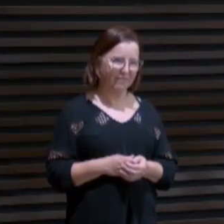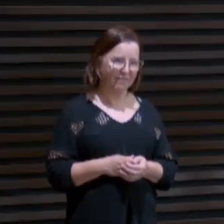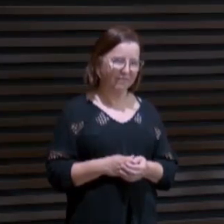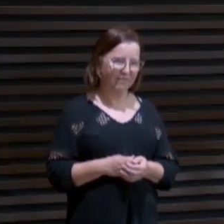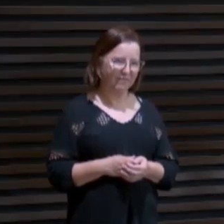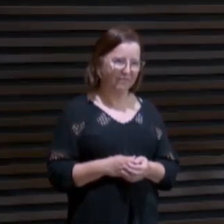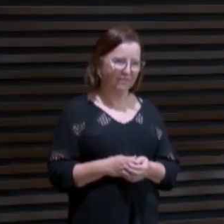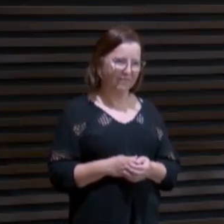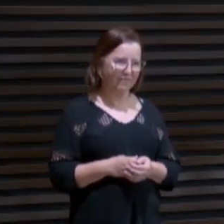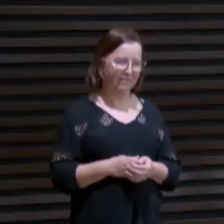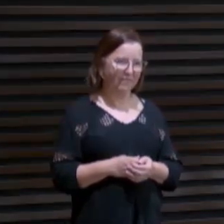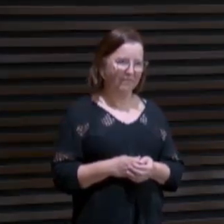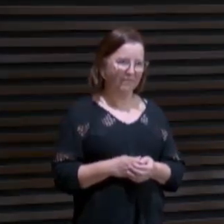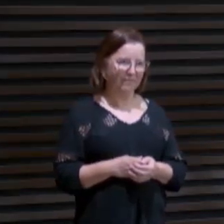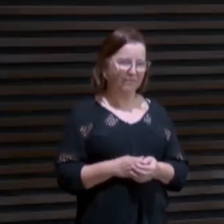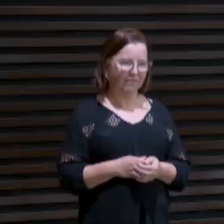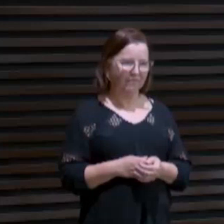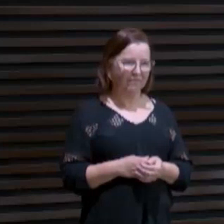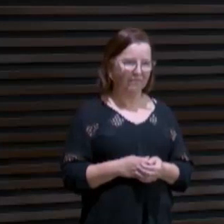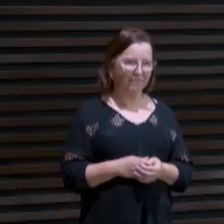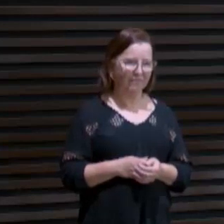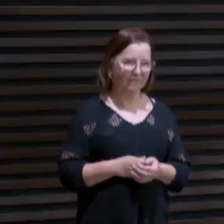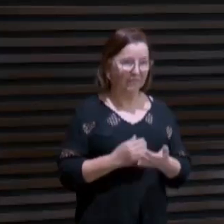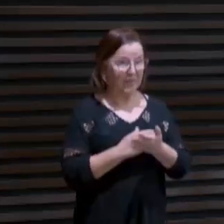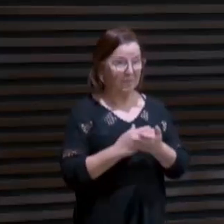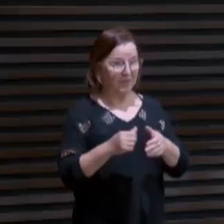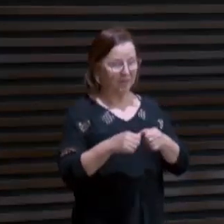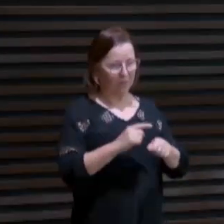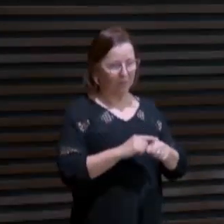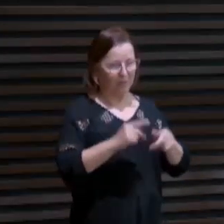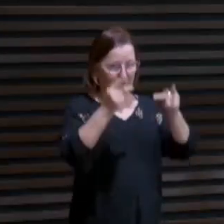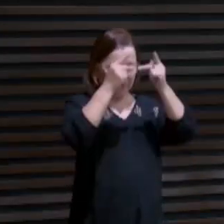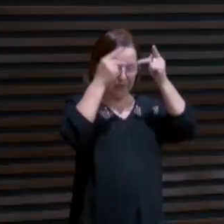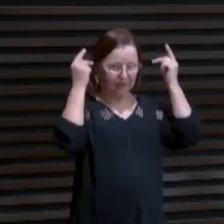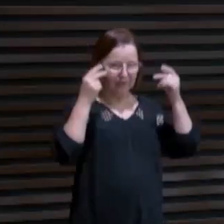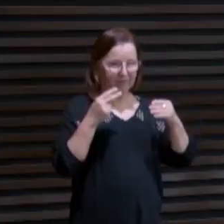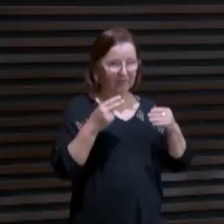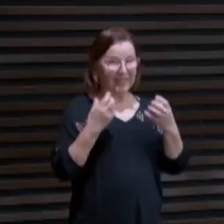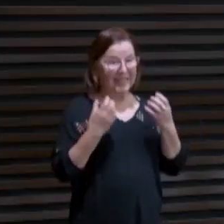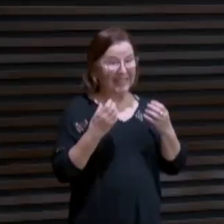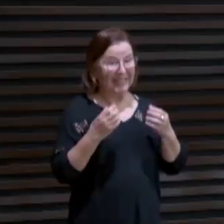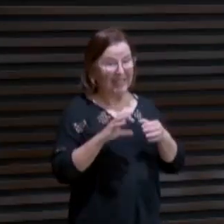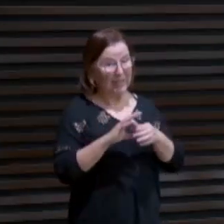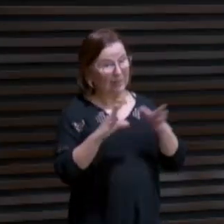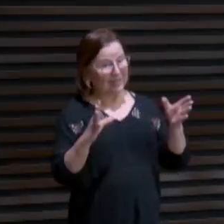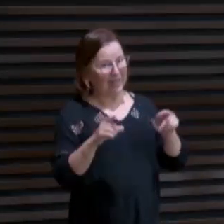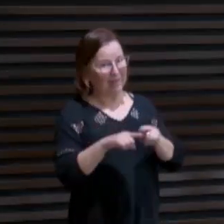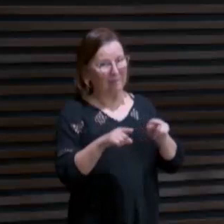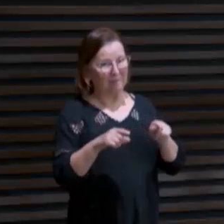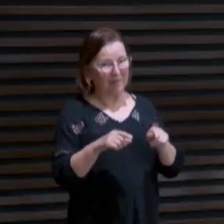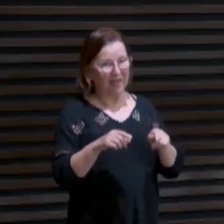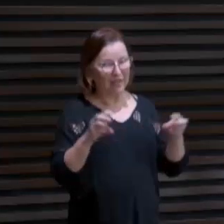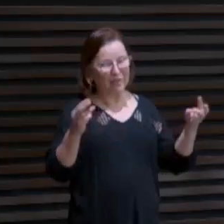Ah. 19 e 12. A partir deste momento, Pilatos procurava soltá-lo, mas os judeus clamavam,